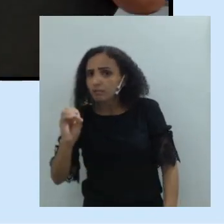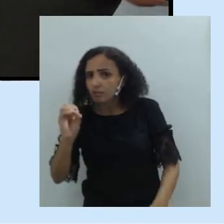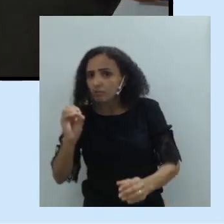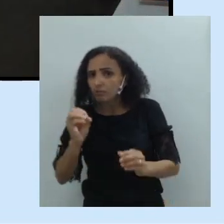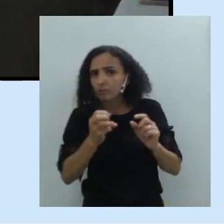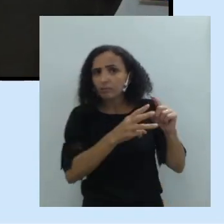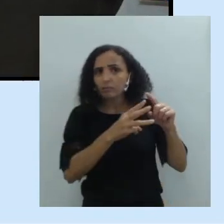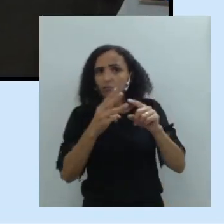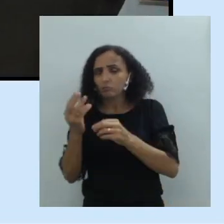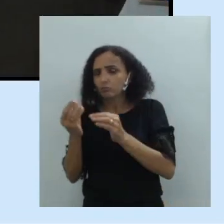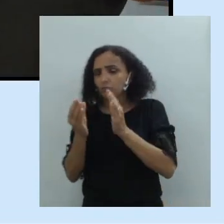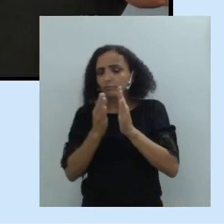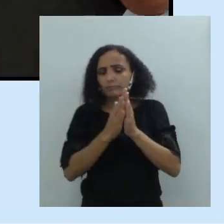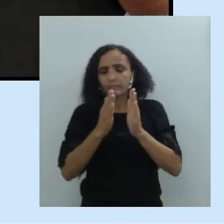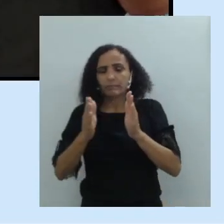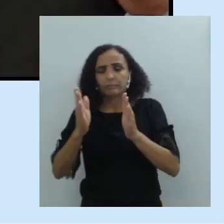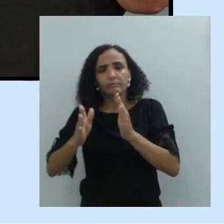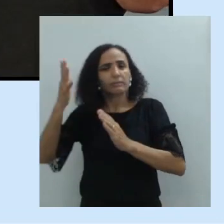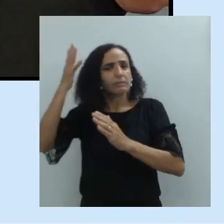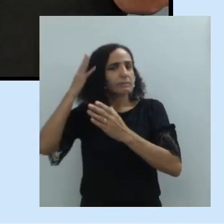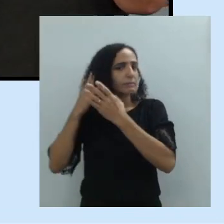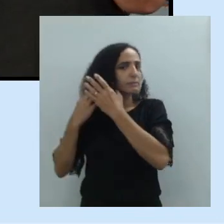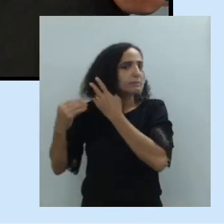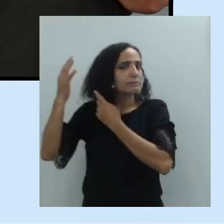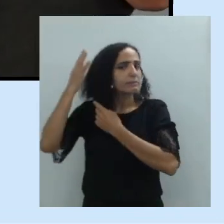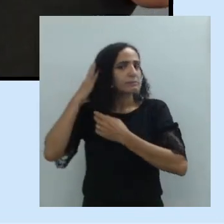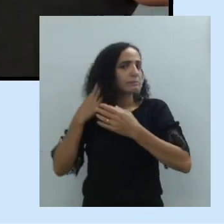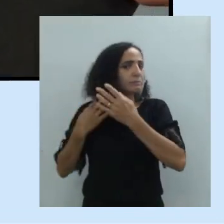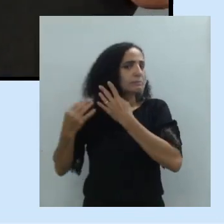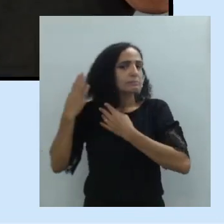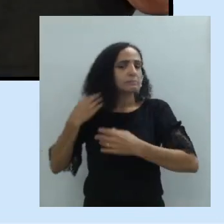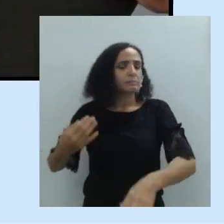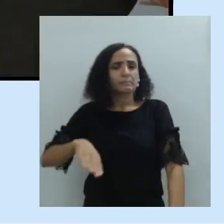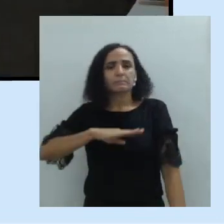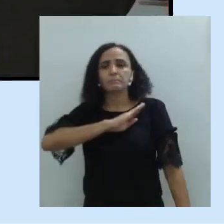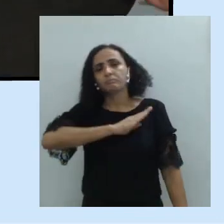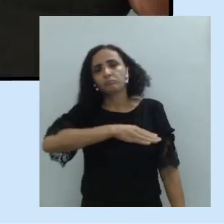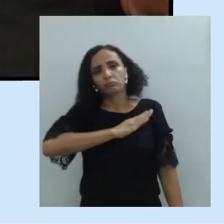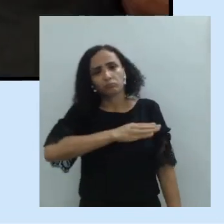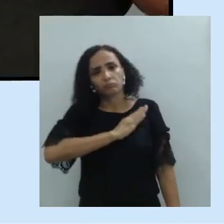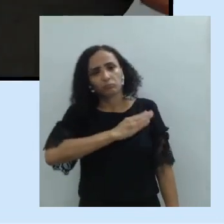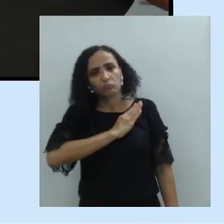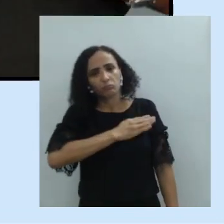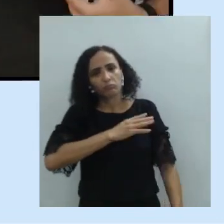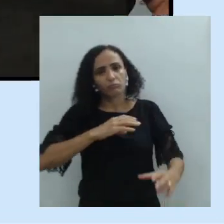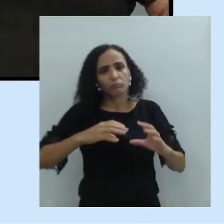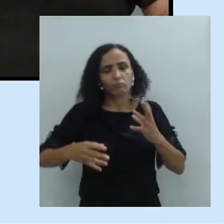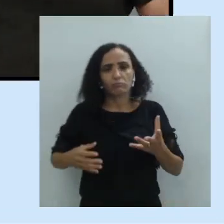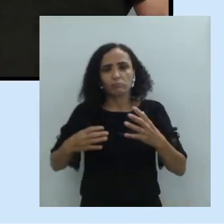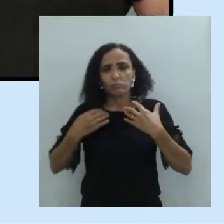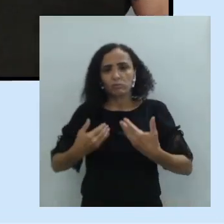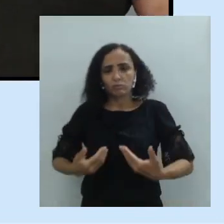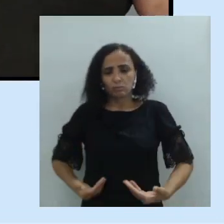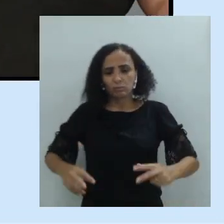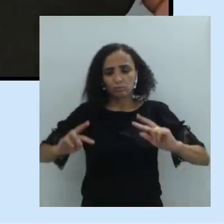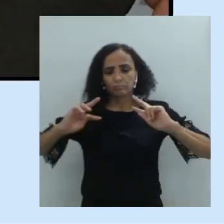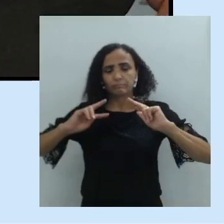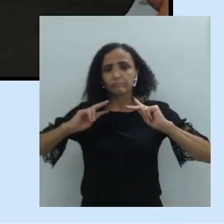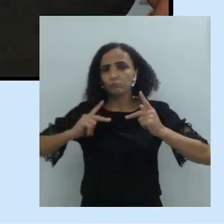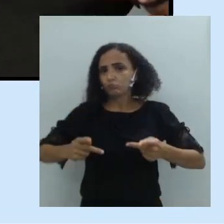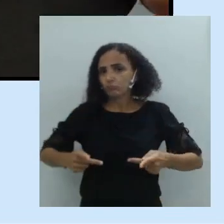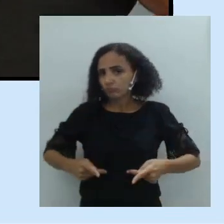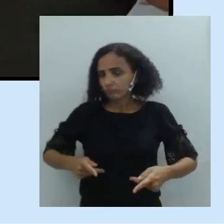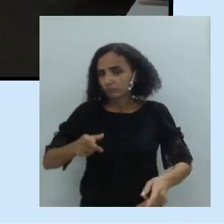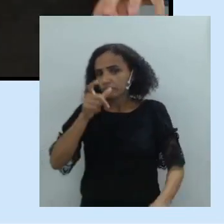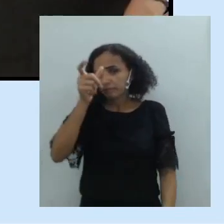nervoso, tecido capilar, formam-se o órgão, forma o coração, forma o fígado, forma o osso, que é um